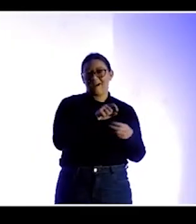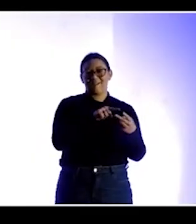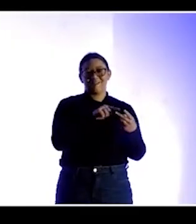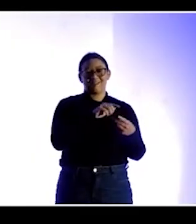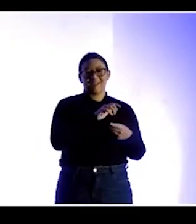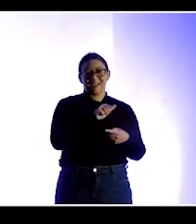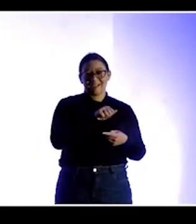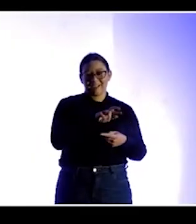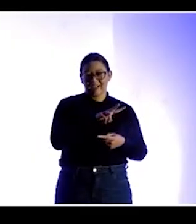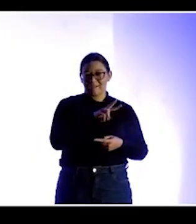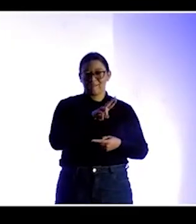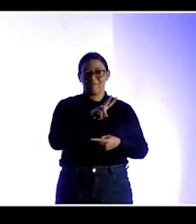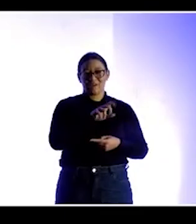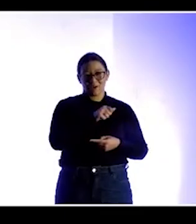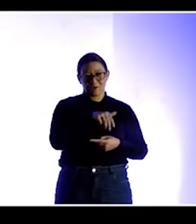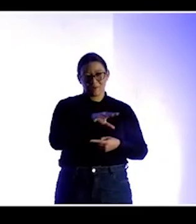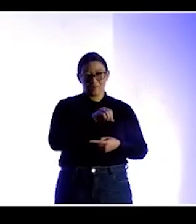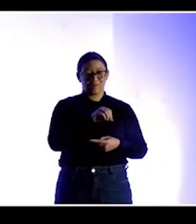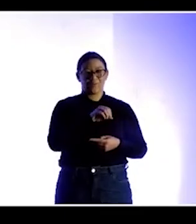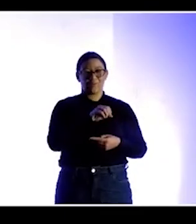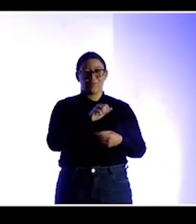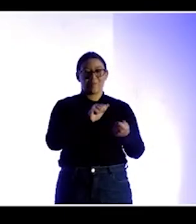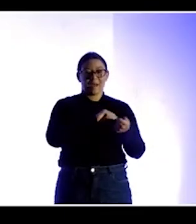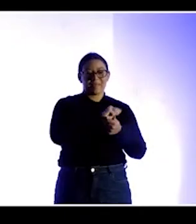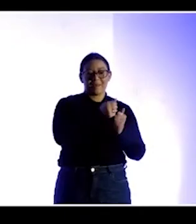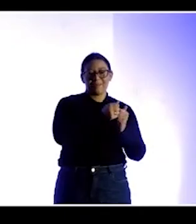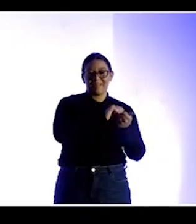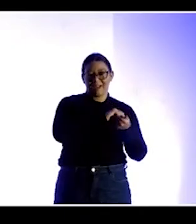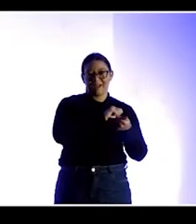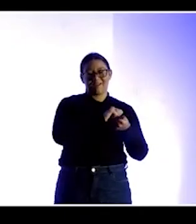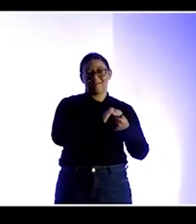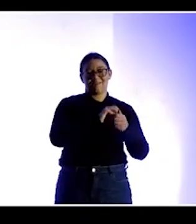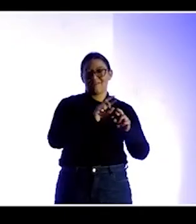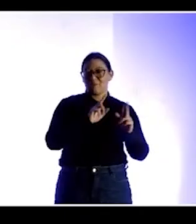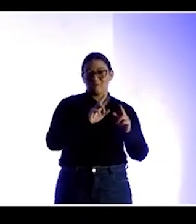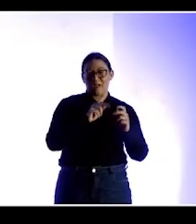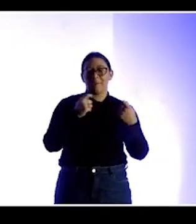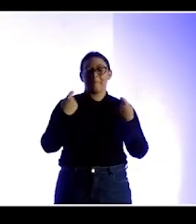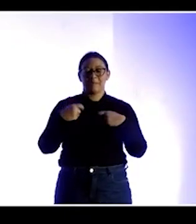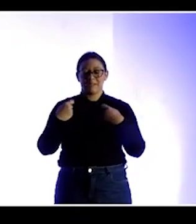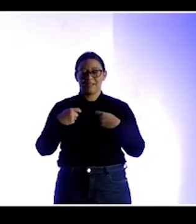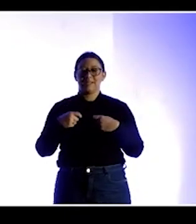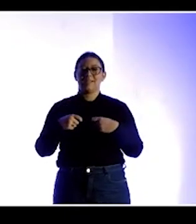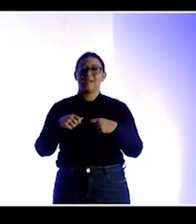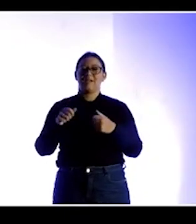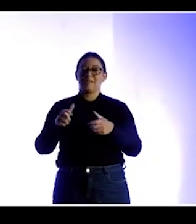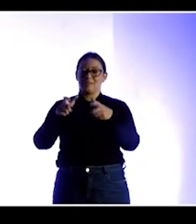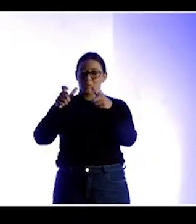coisa, para compensar isso. Então, tem que ser uma usina nova.